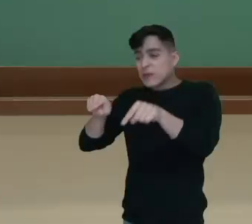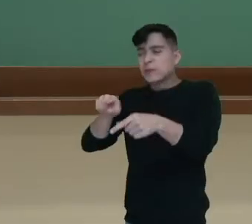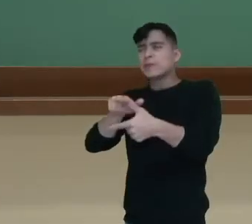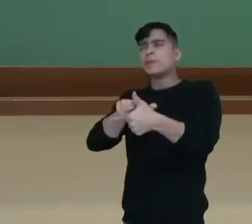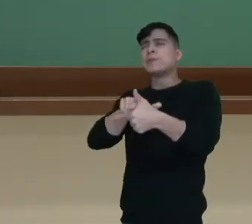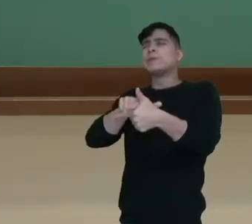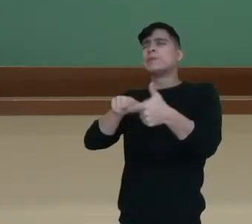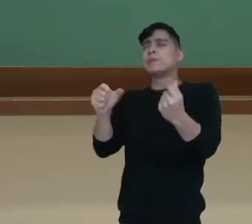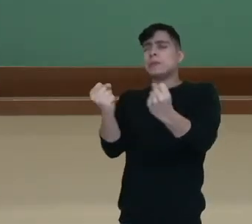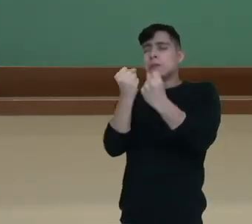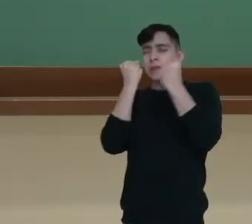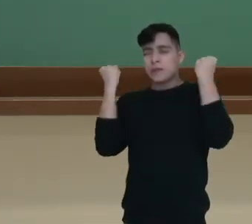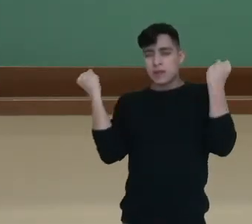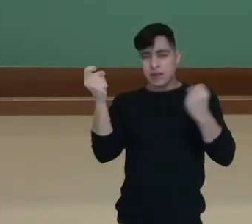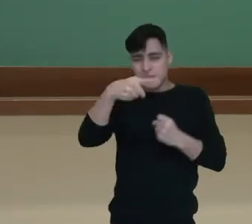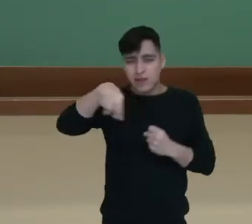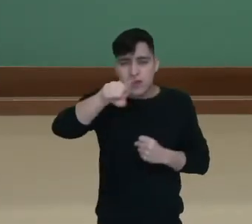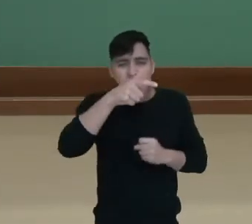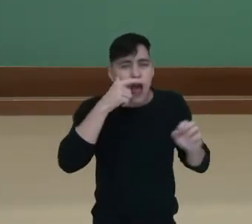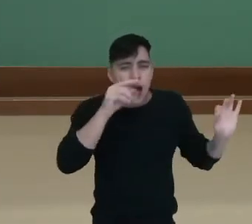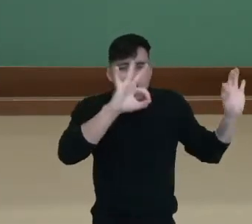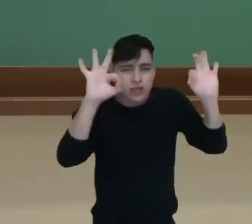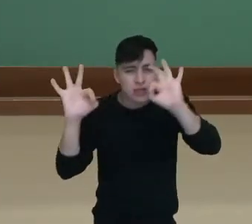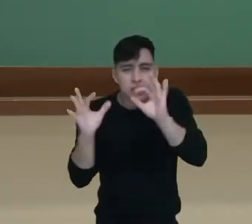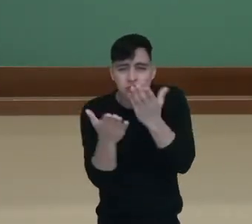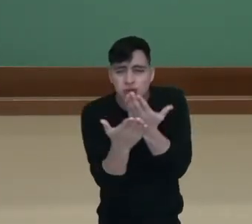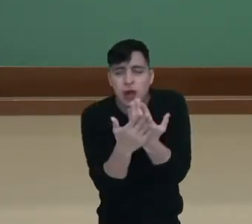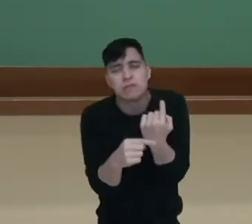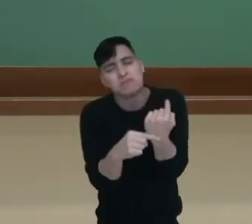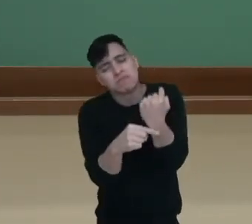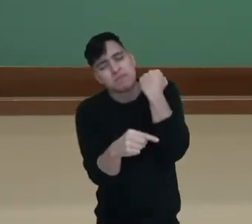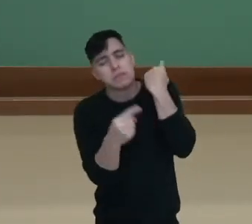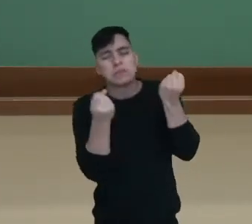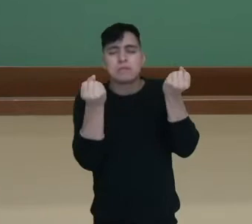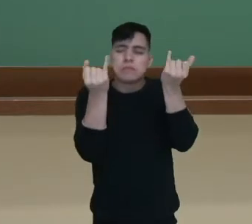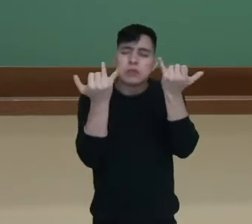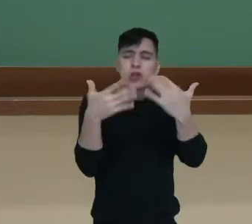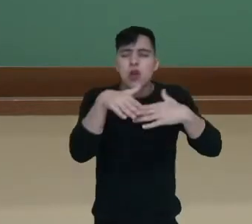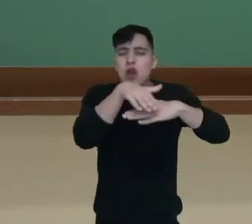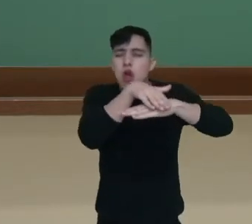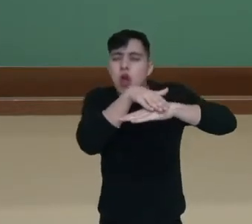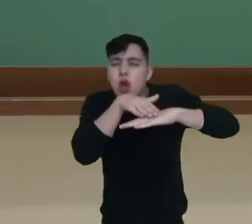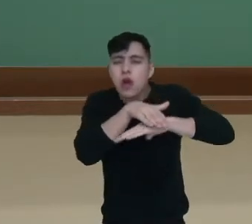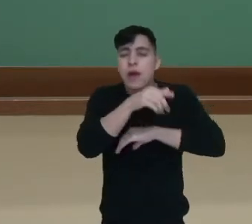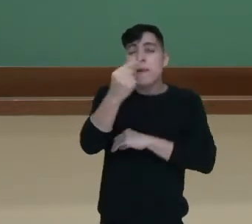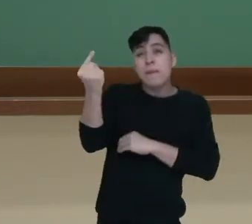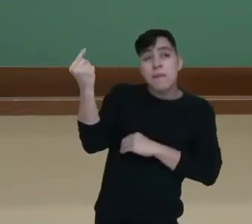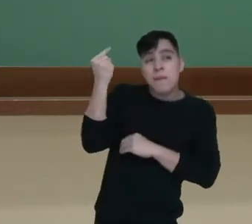pense comigo, se você já assistiu às aulas anteriores, e eu conversei aqui com vocês, tem aquela ideia do quê?